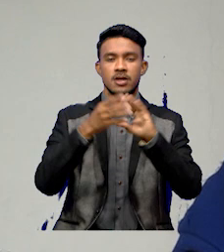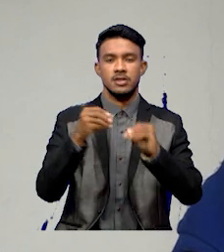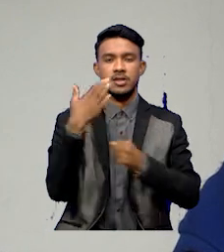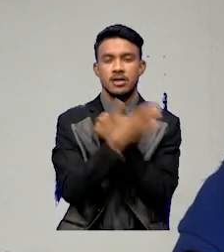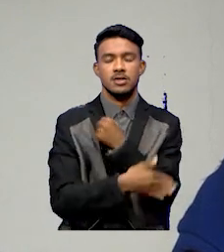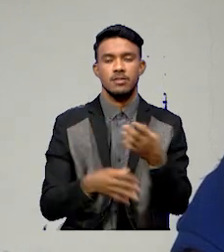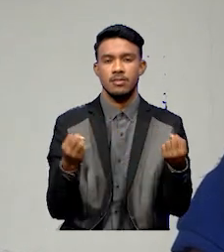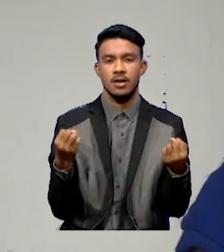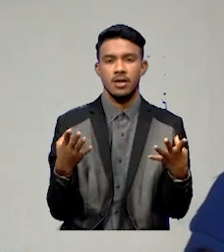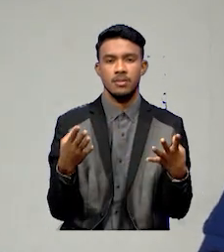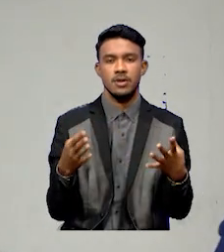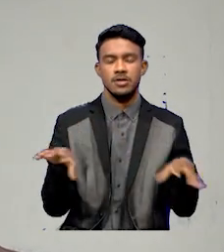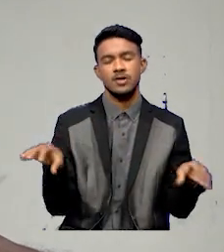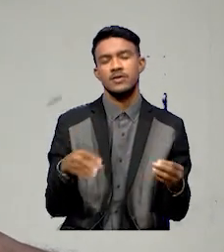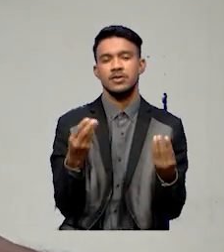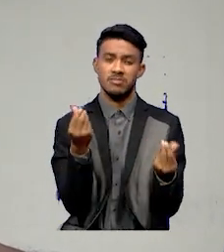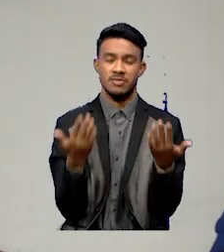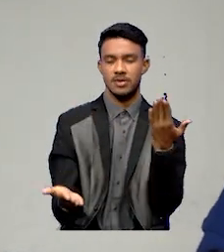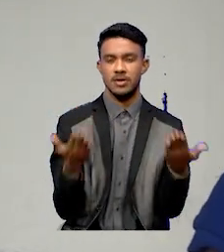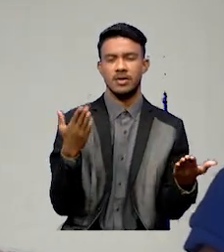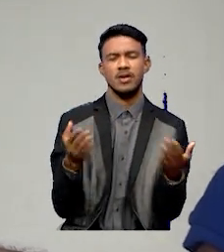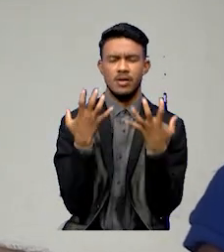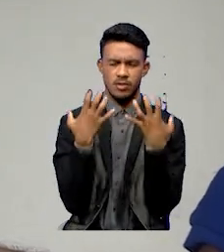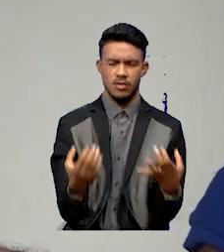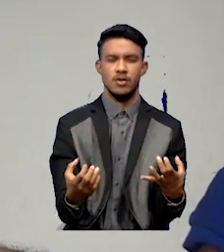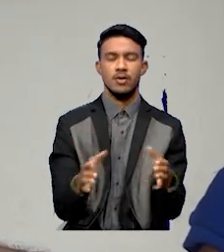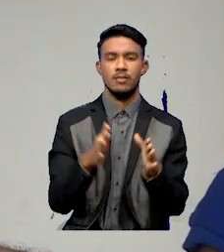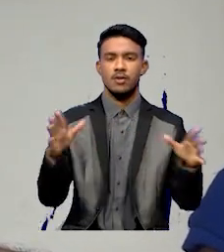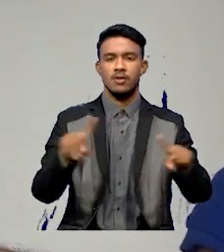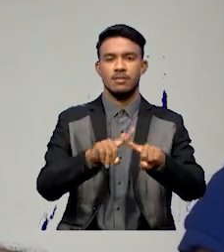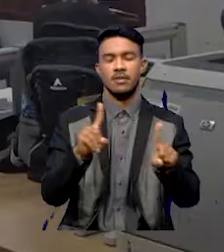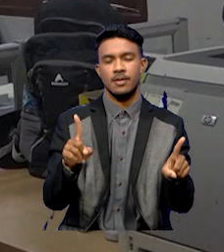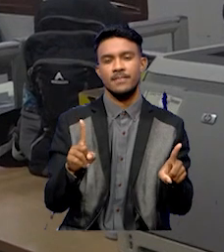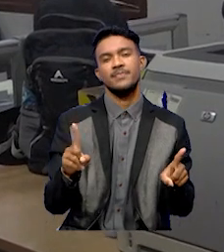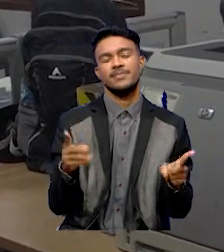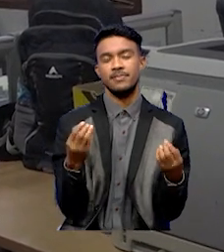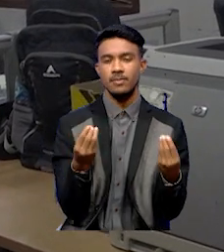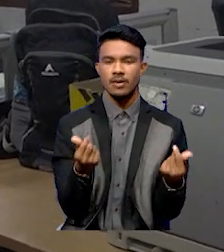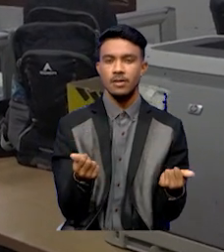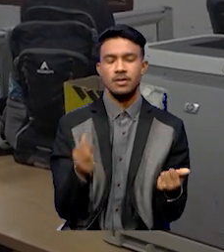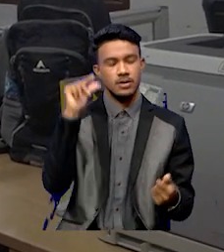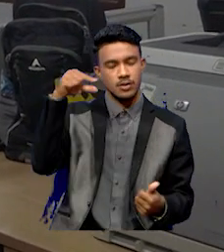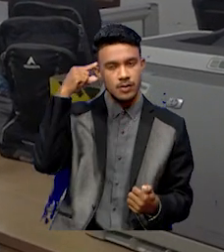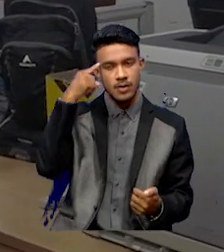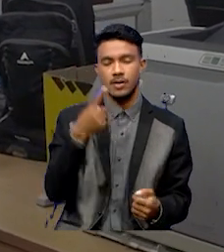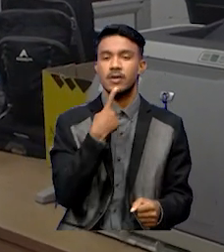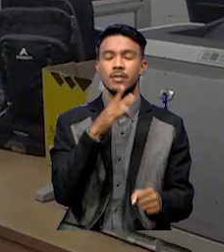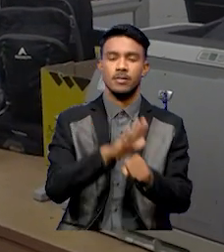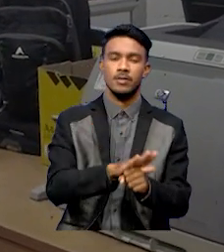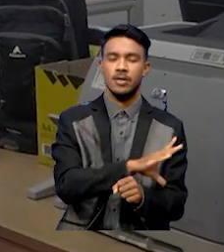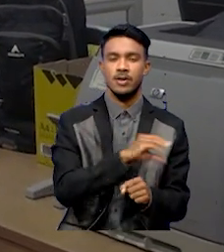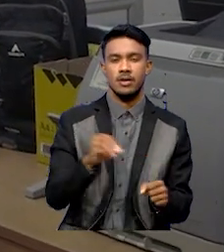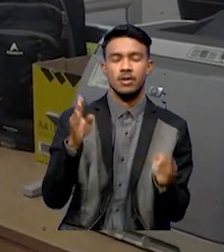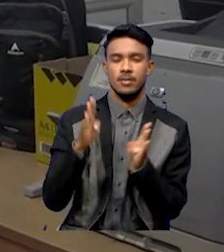simples. Todan, bot, mas bem simples, tamanho mas lá impossível. Governante ne promete se